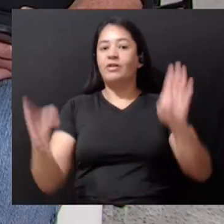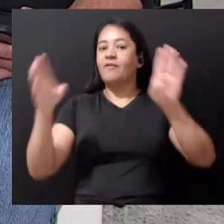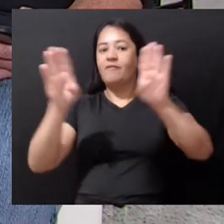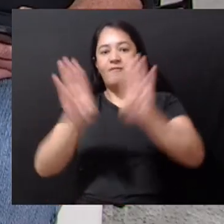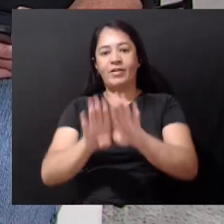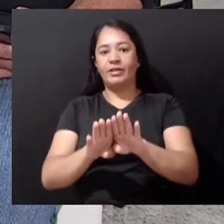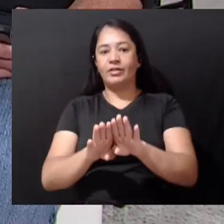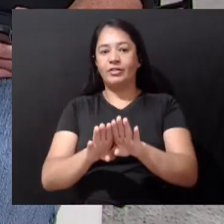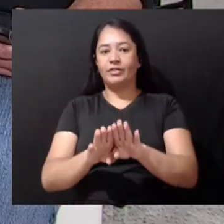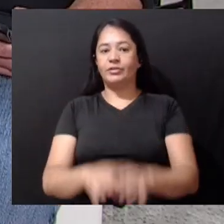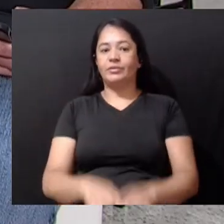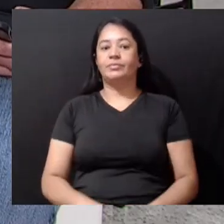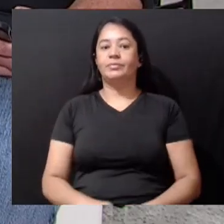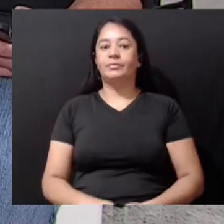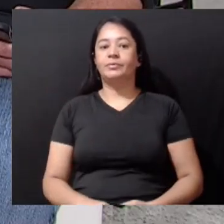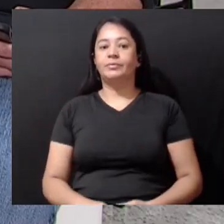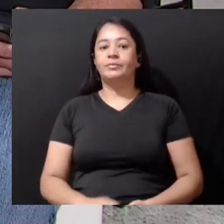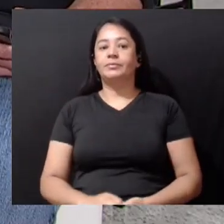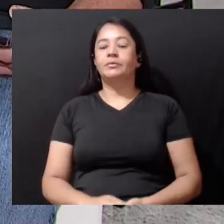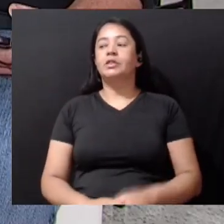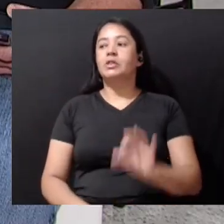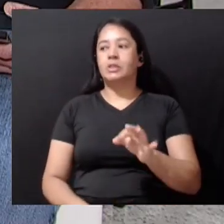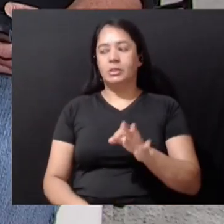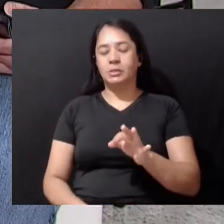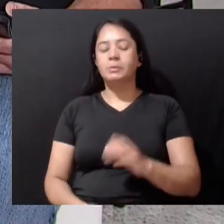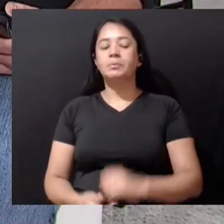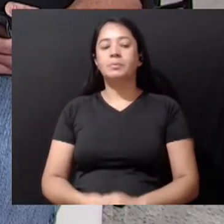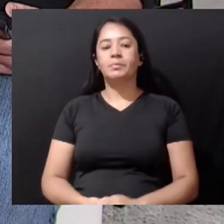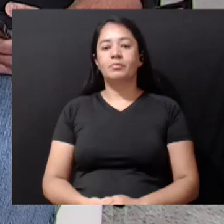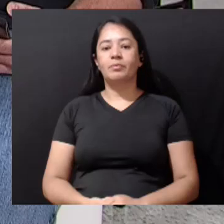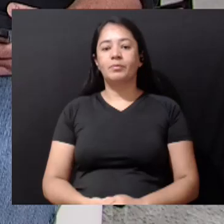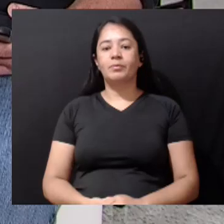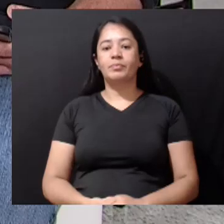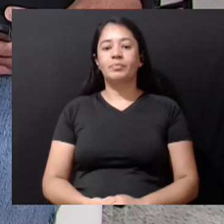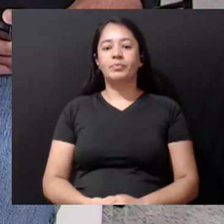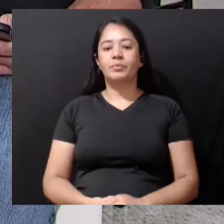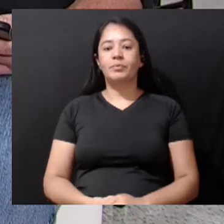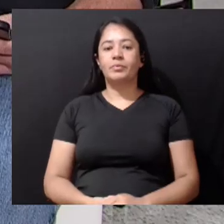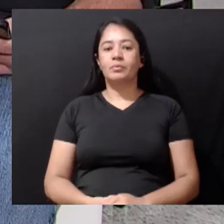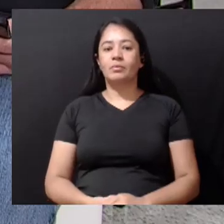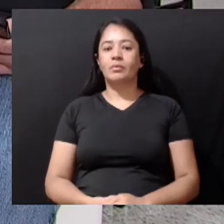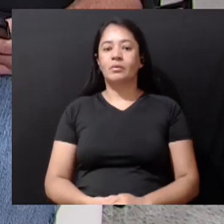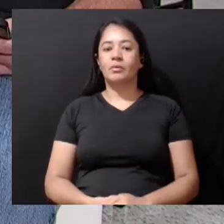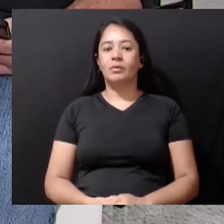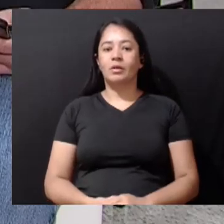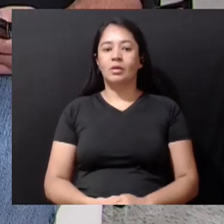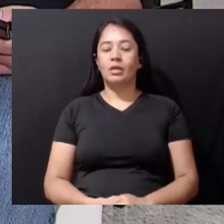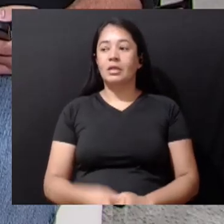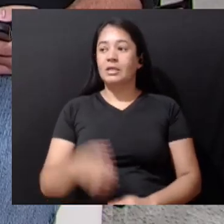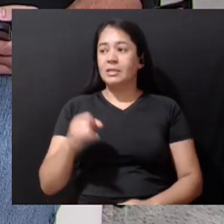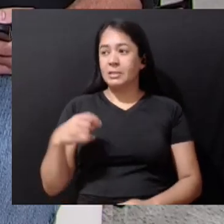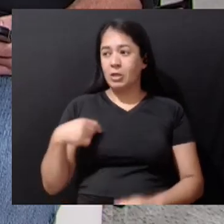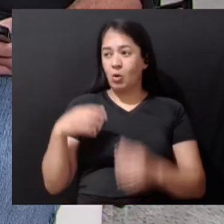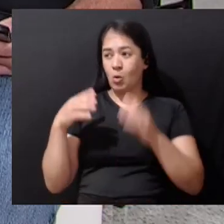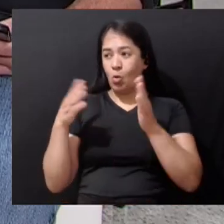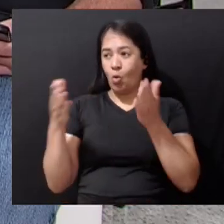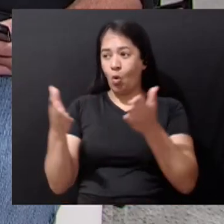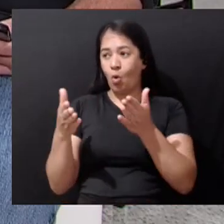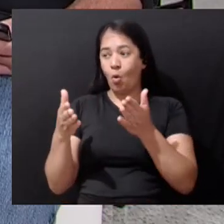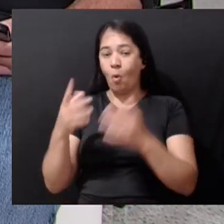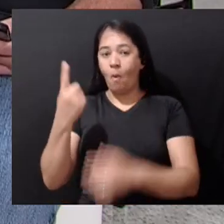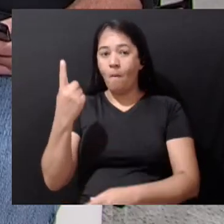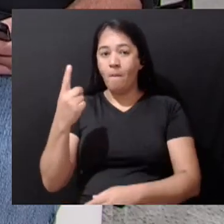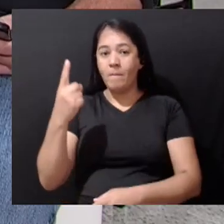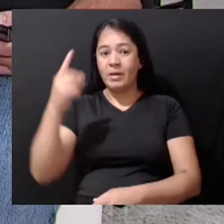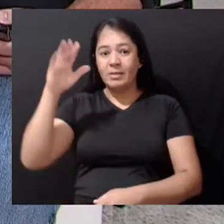né? Exatamente. E é isso, de um ano para o outro, né? Se eu não chegar a 1 hora, antes